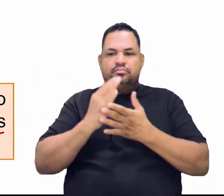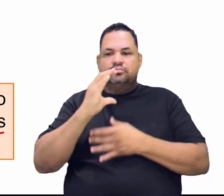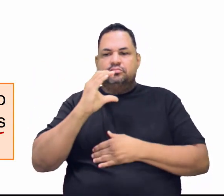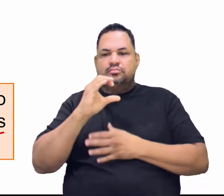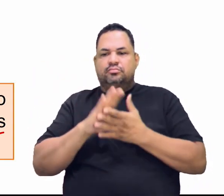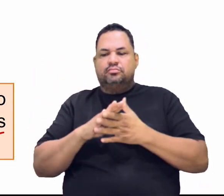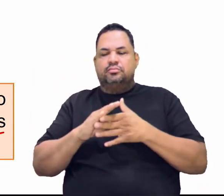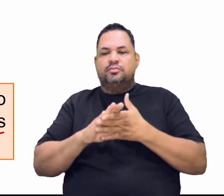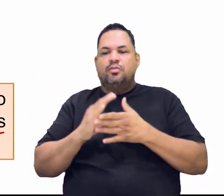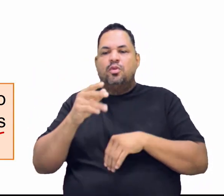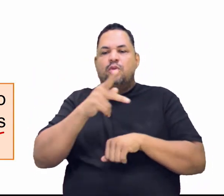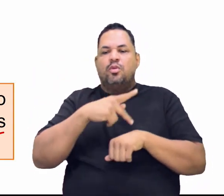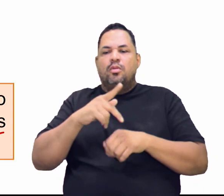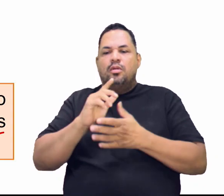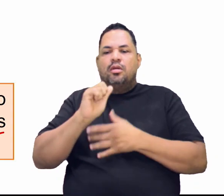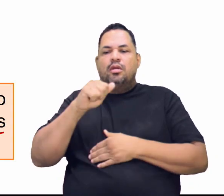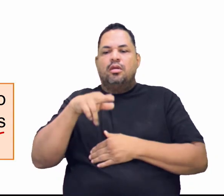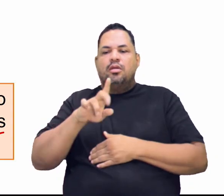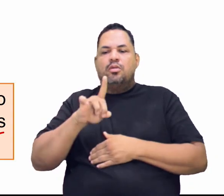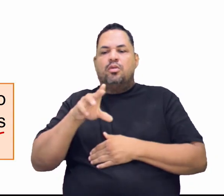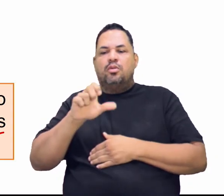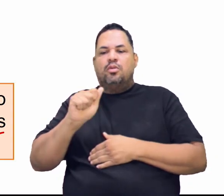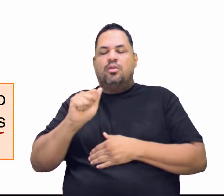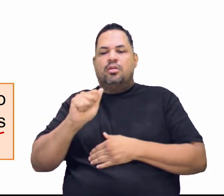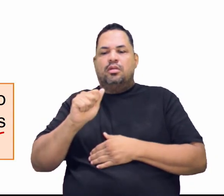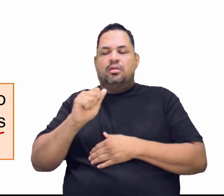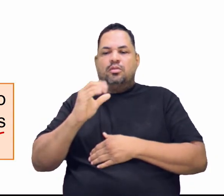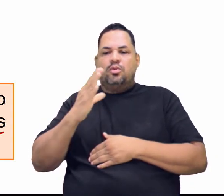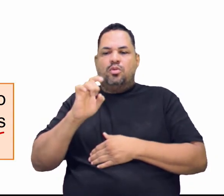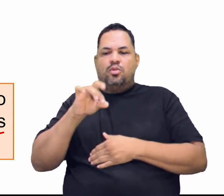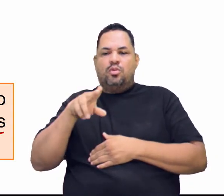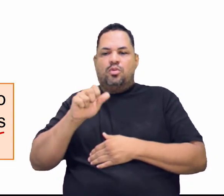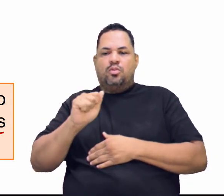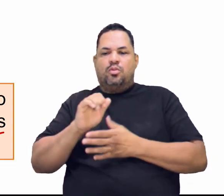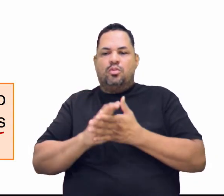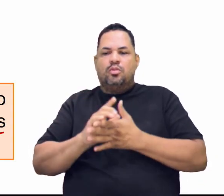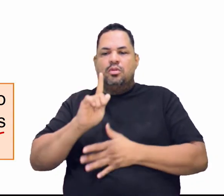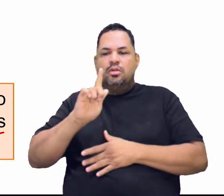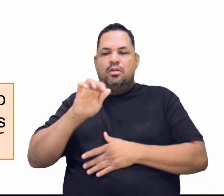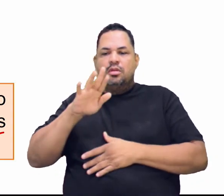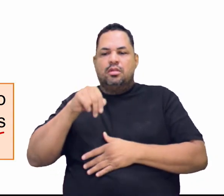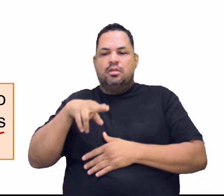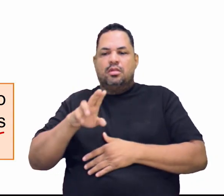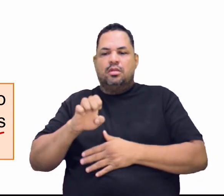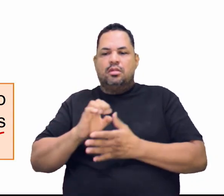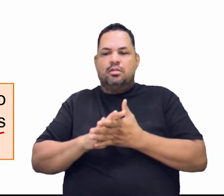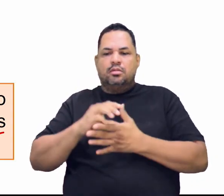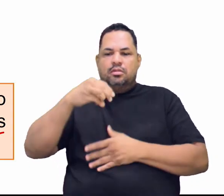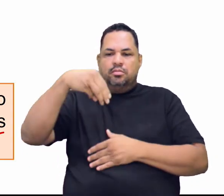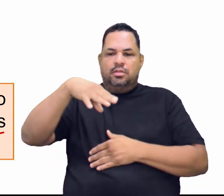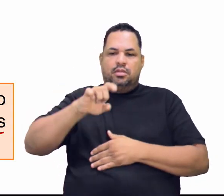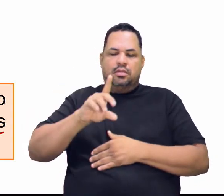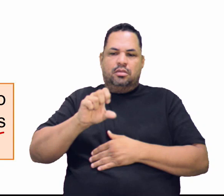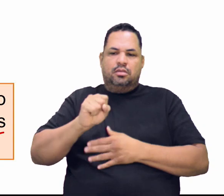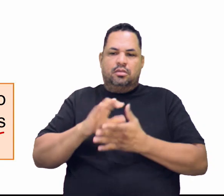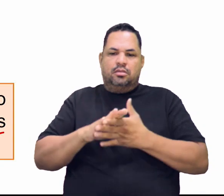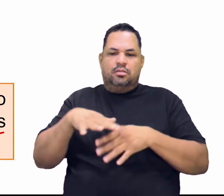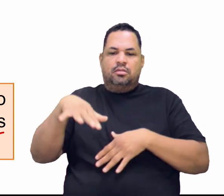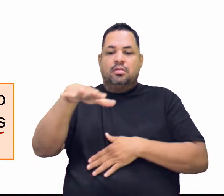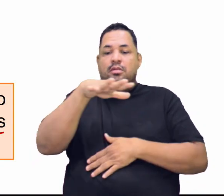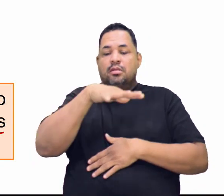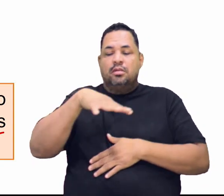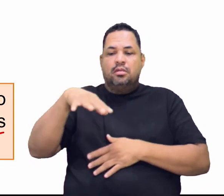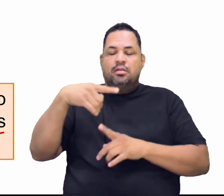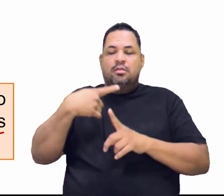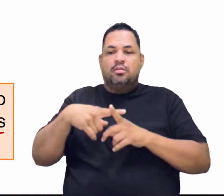Congo, de Angola, Moçambique, Guiné-Bissau, de Minas, são a